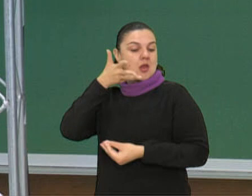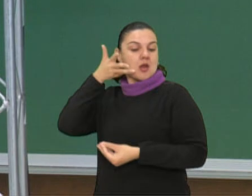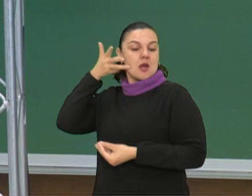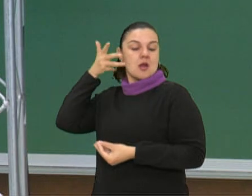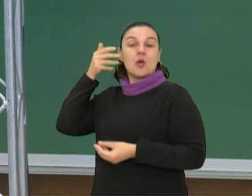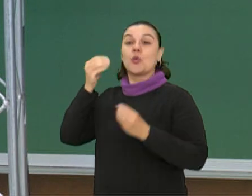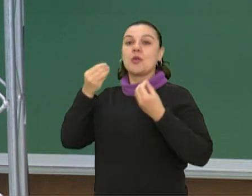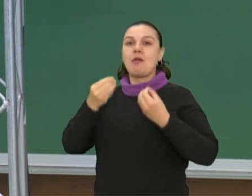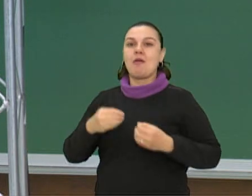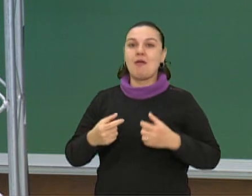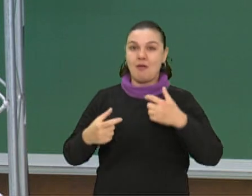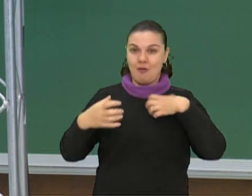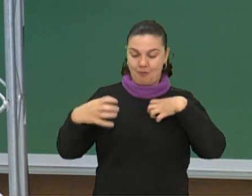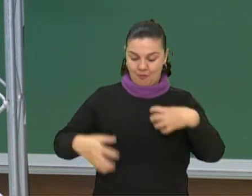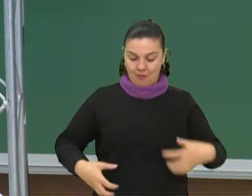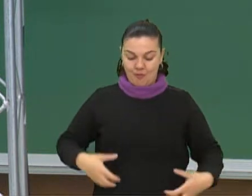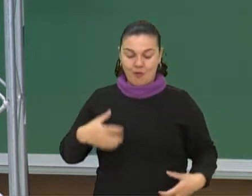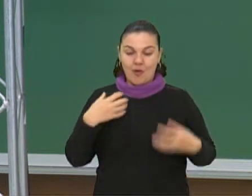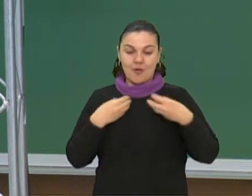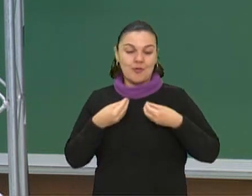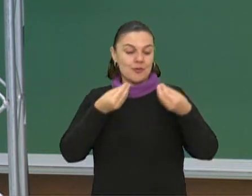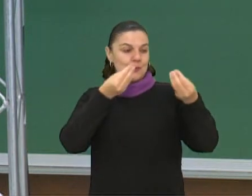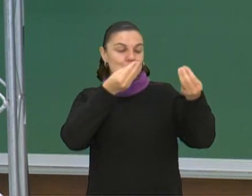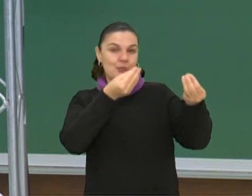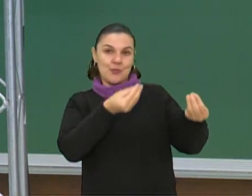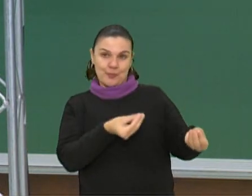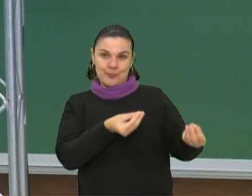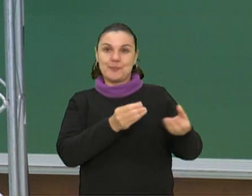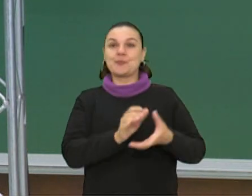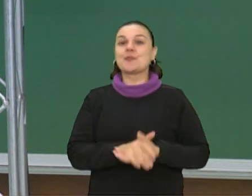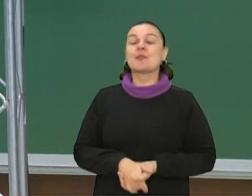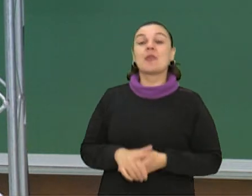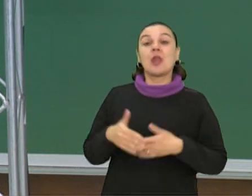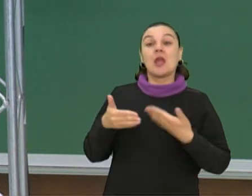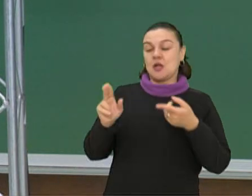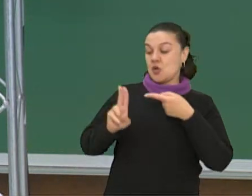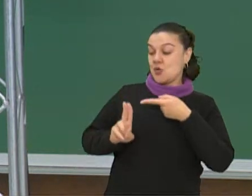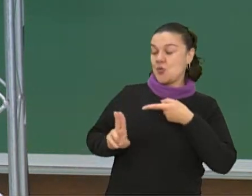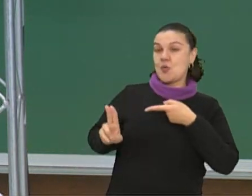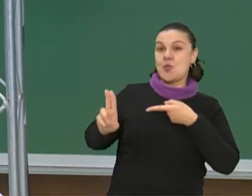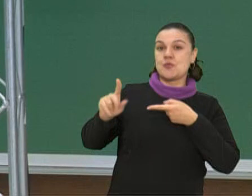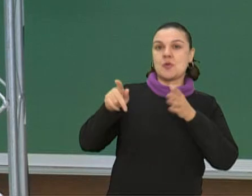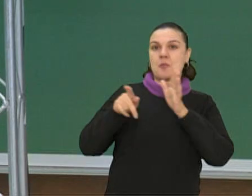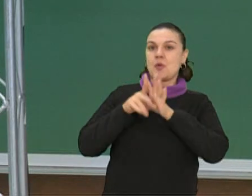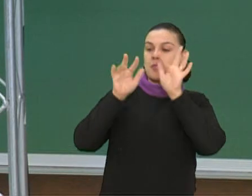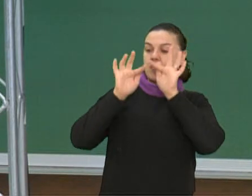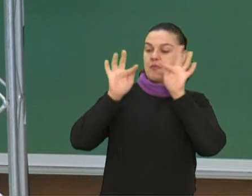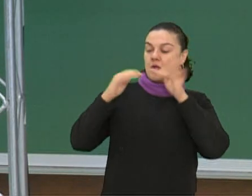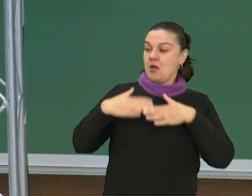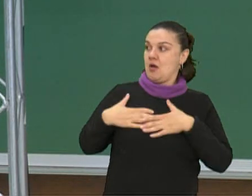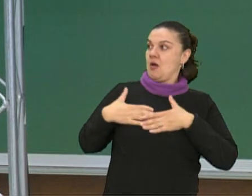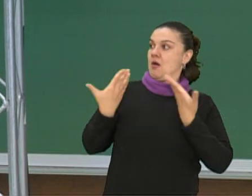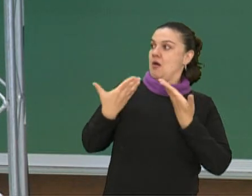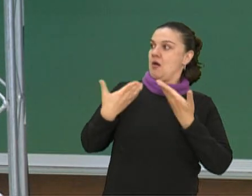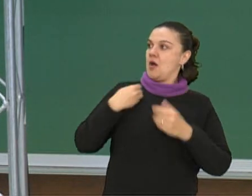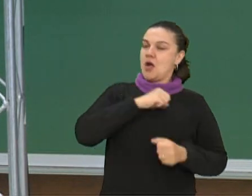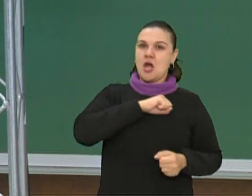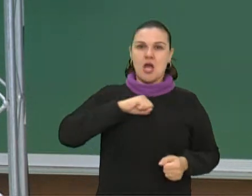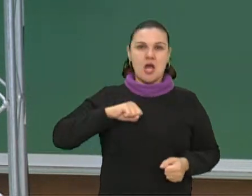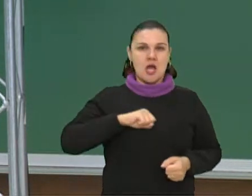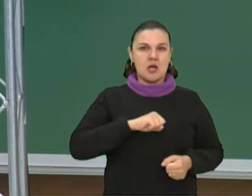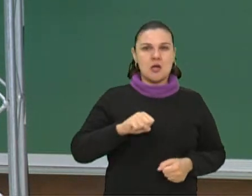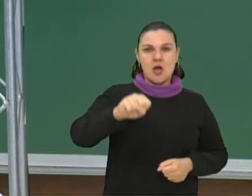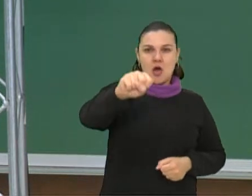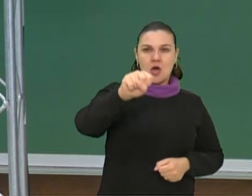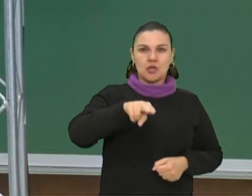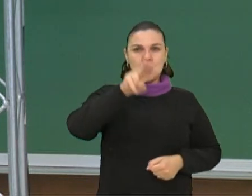ser doador, a ser um doador de órgão. Então, vocês percebem que ele usa uma frase de efeito, um herói de verdade